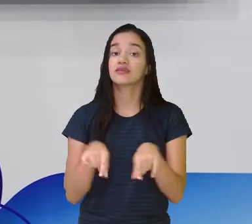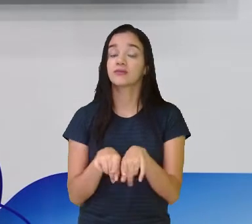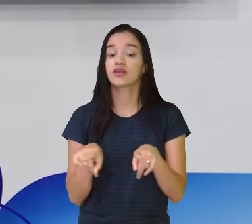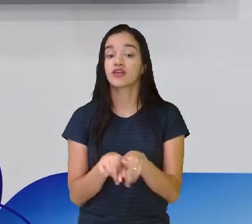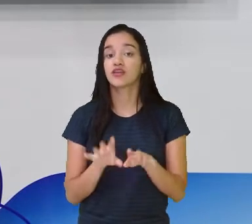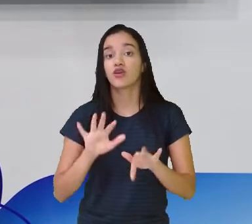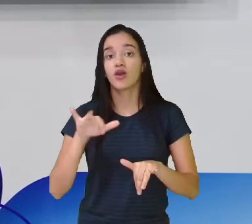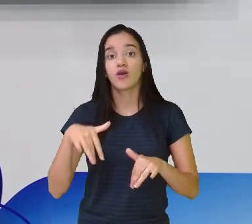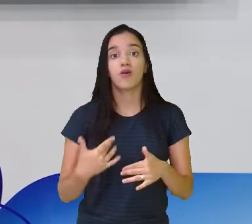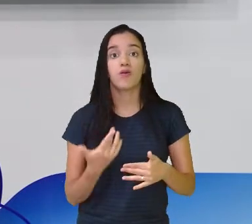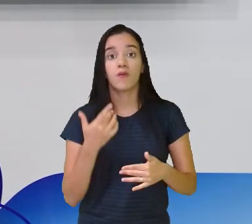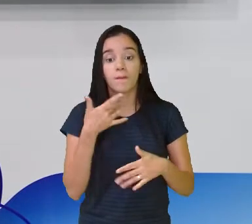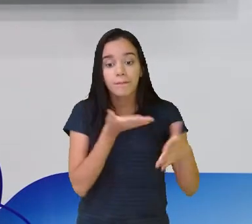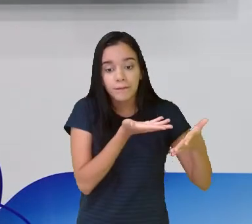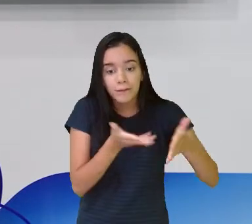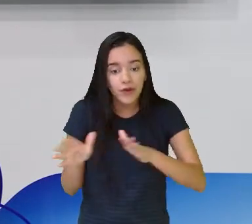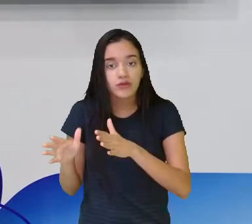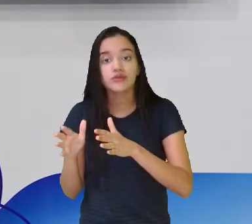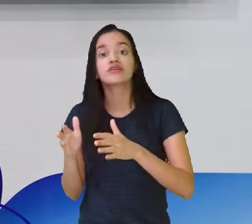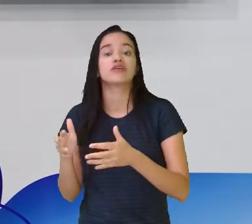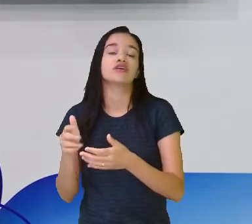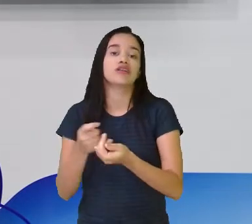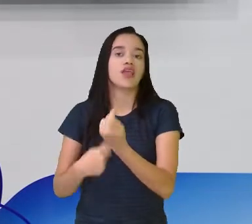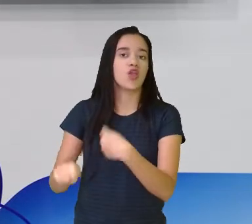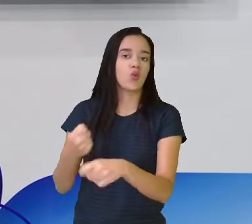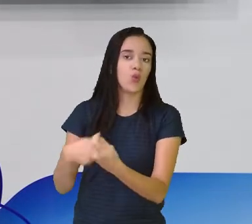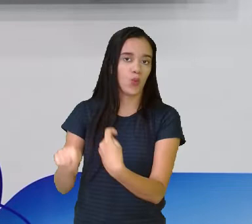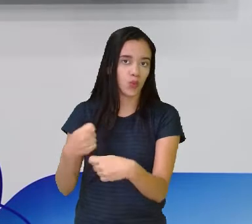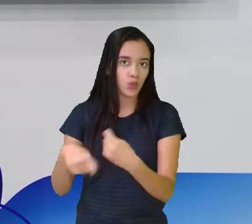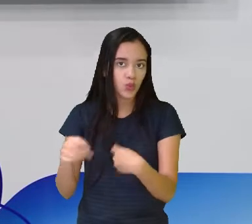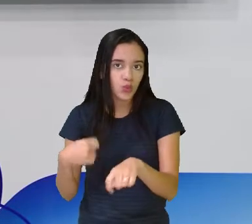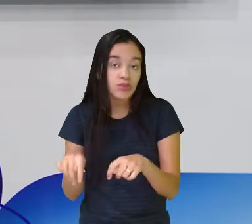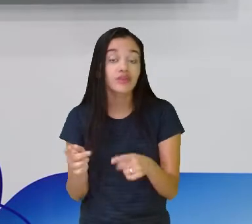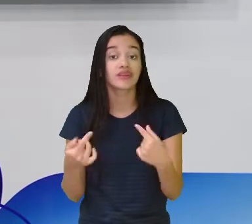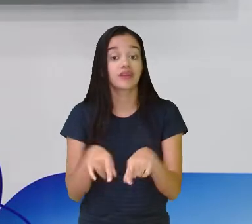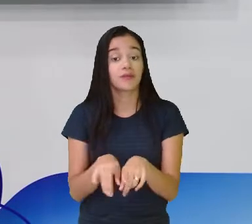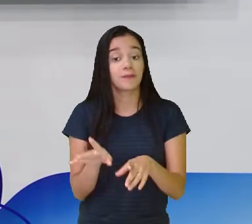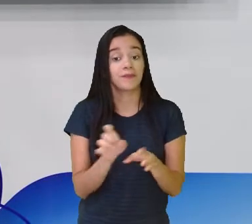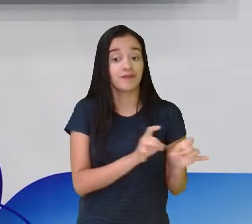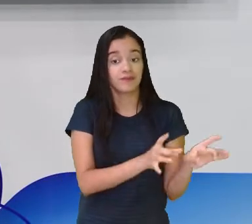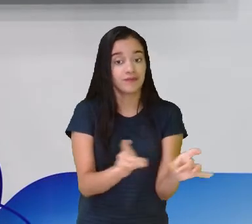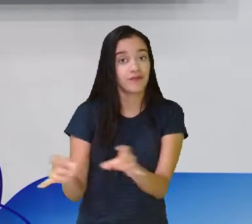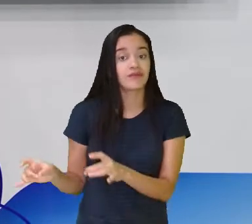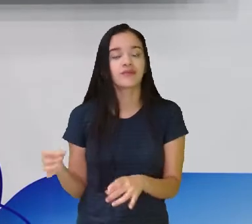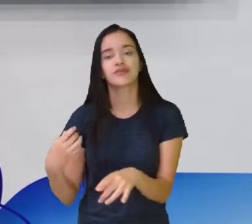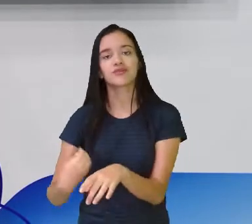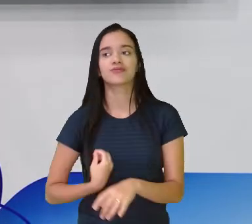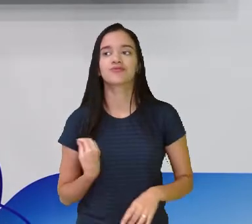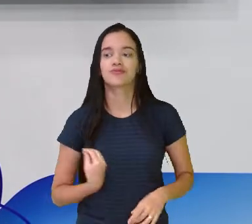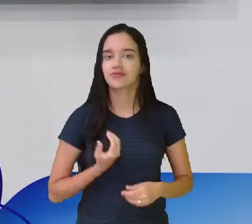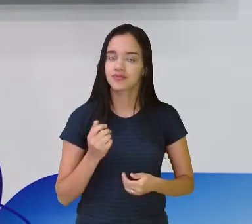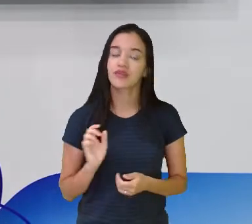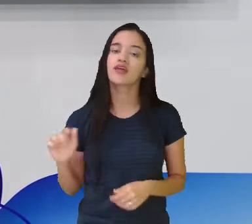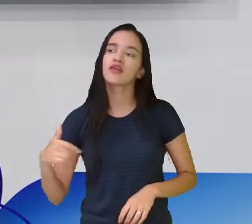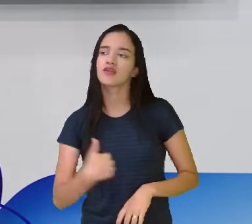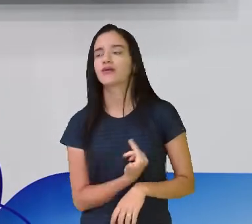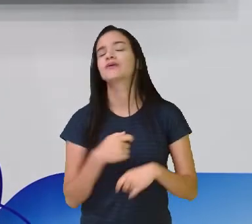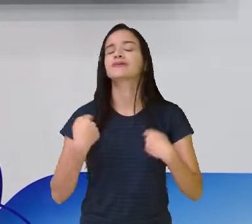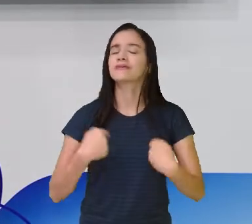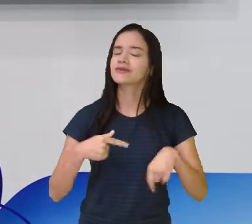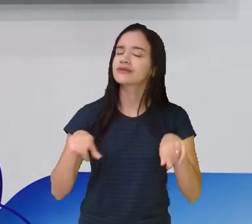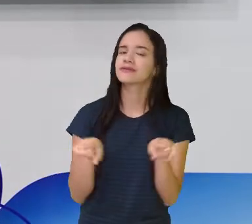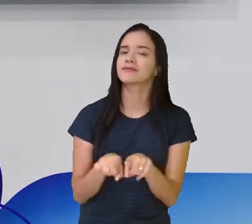de economia, né? As pessoas utilizam aqueles espaços ali também para vender e sobreviver. E a gente precisa